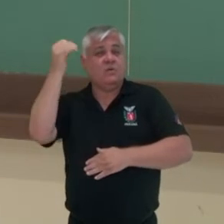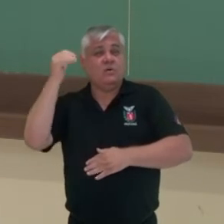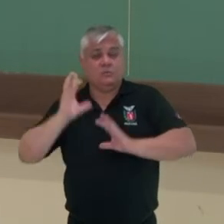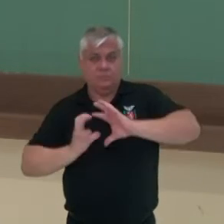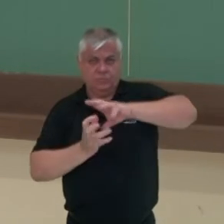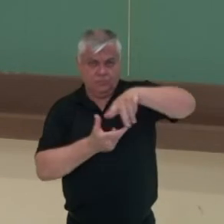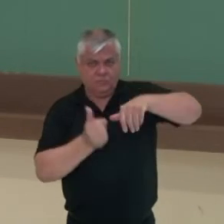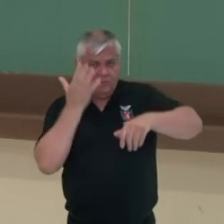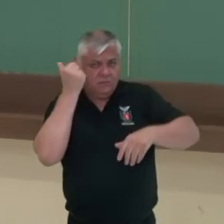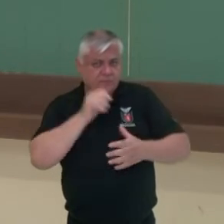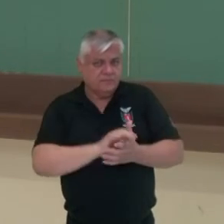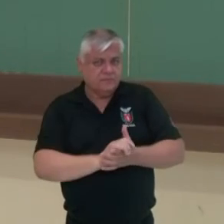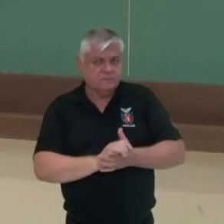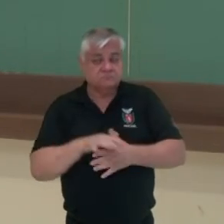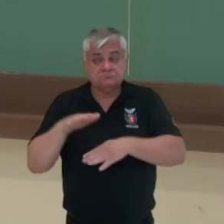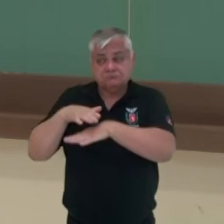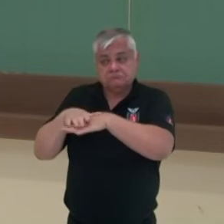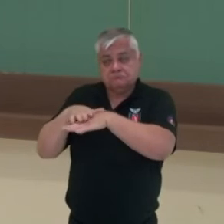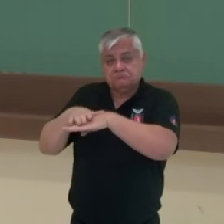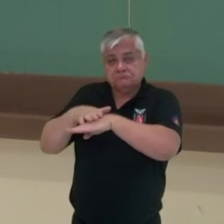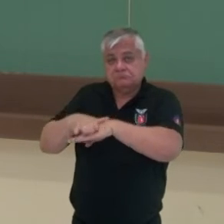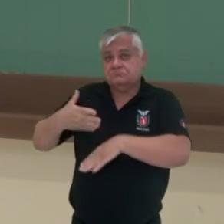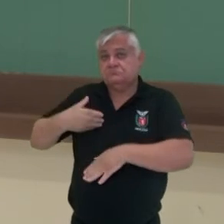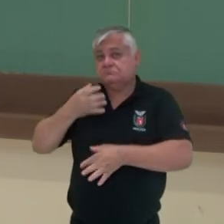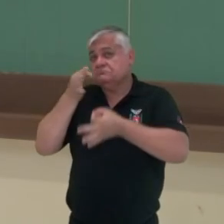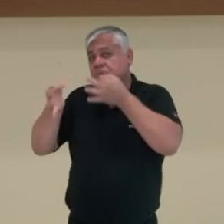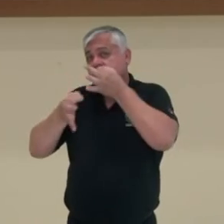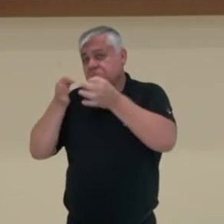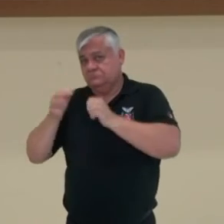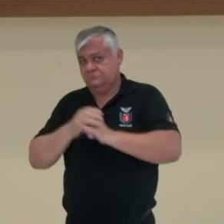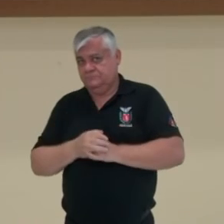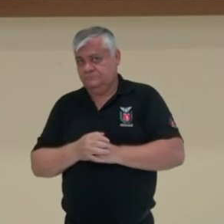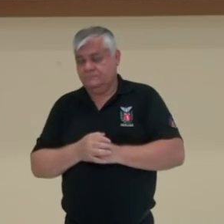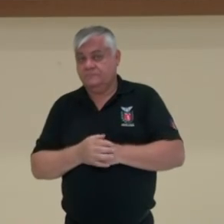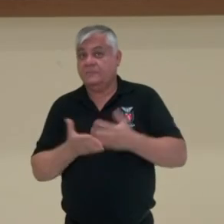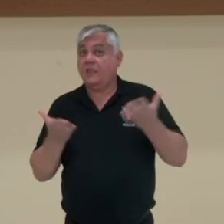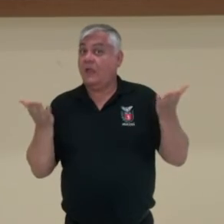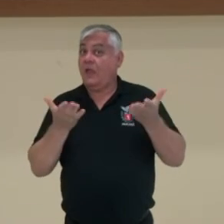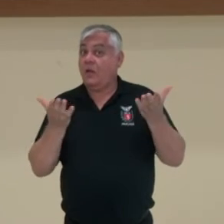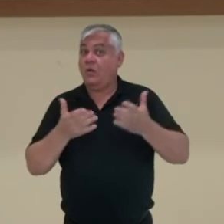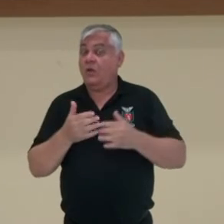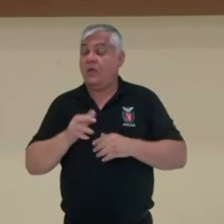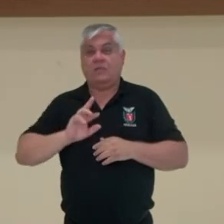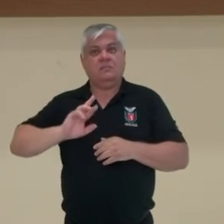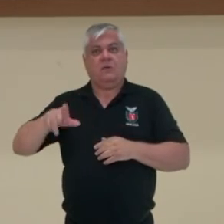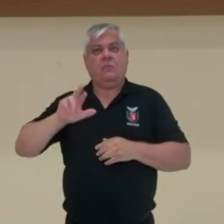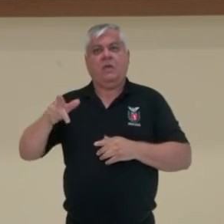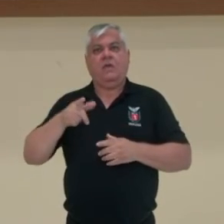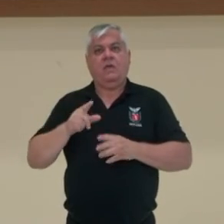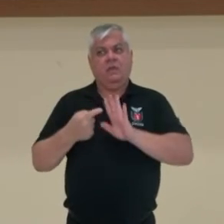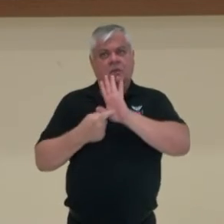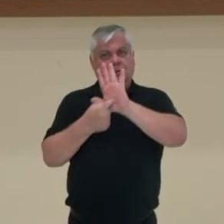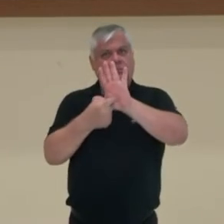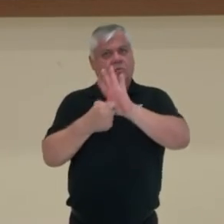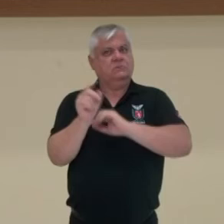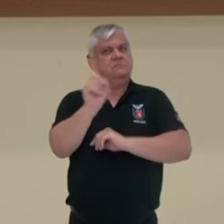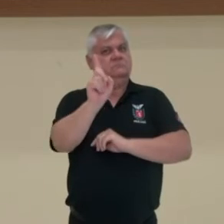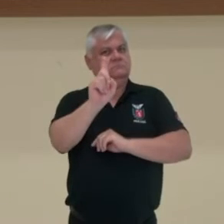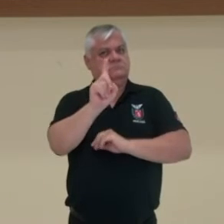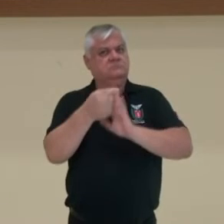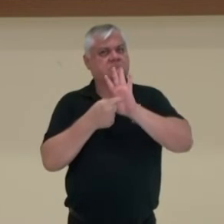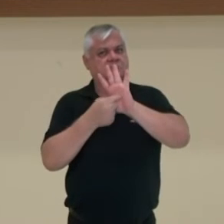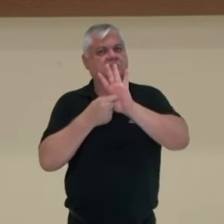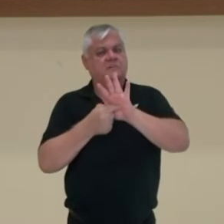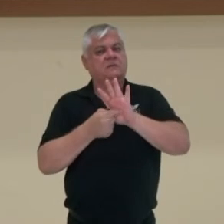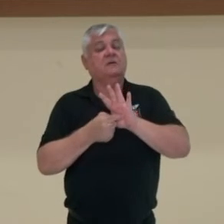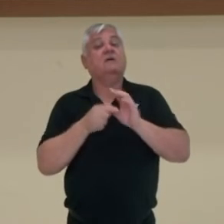e comente com seus colegas sua opinião. Agora, a gente não está falando das lutas que a professora trouxe hoje para a